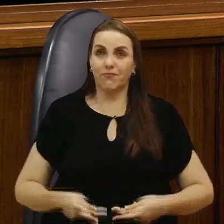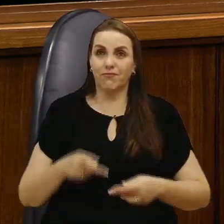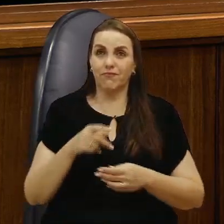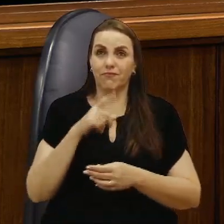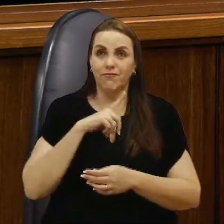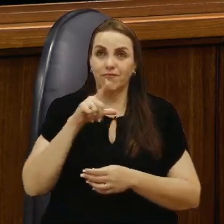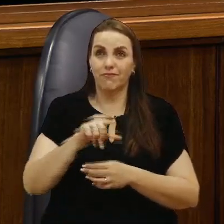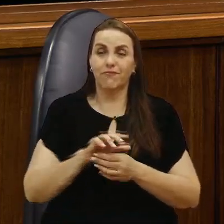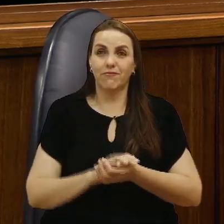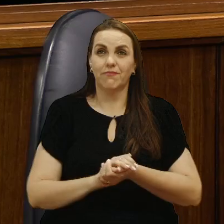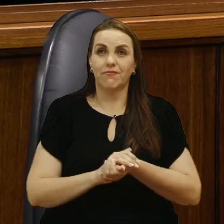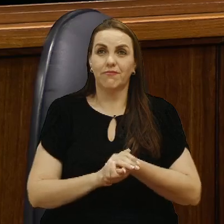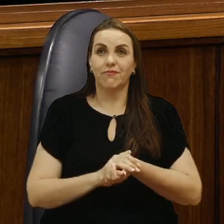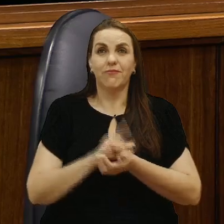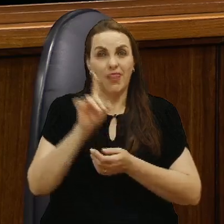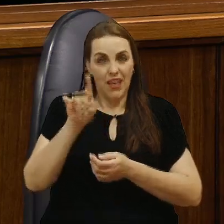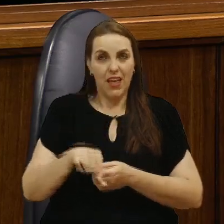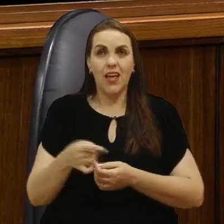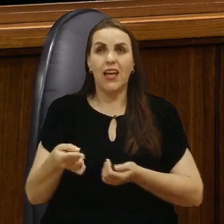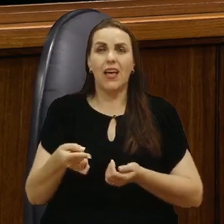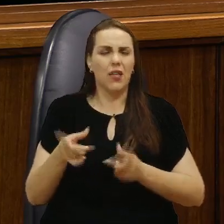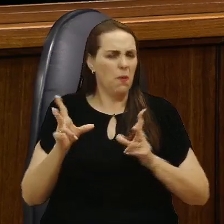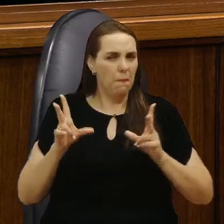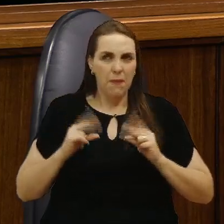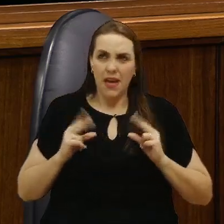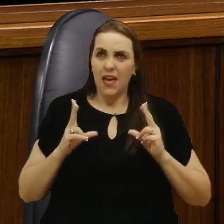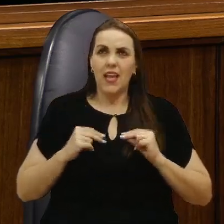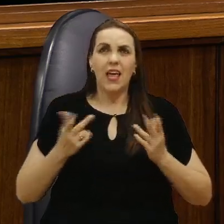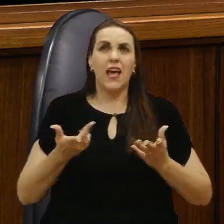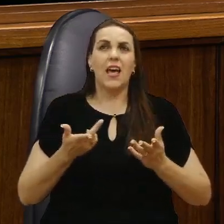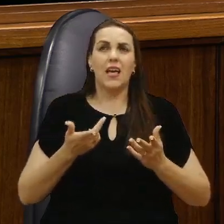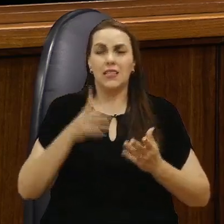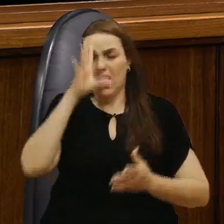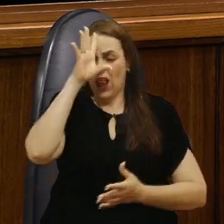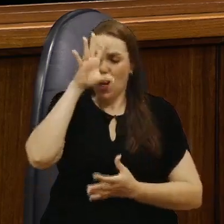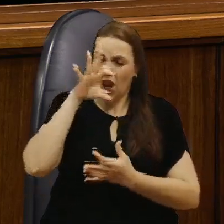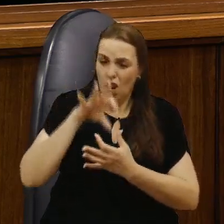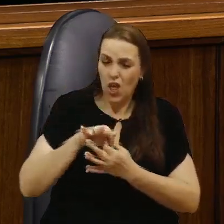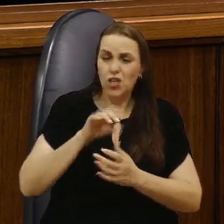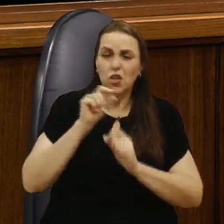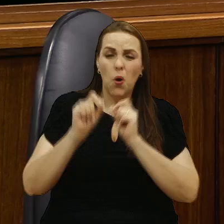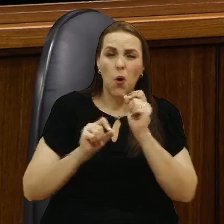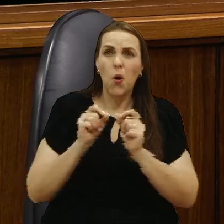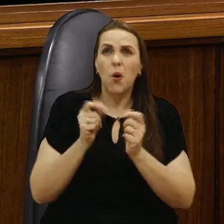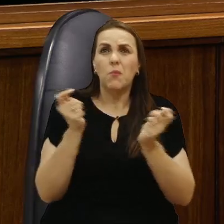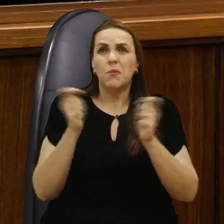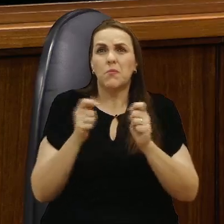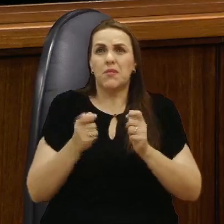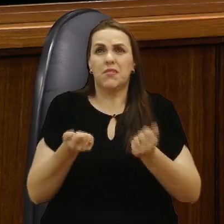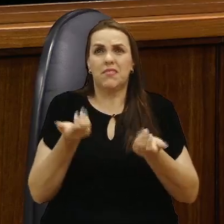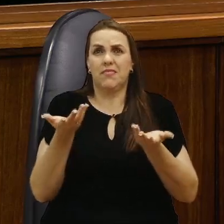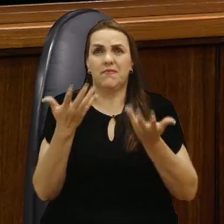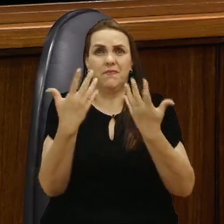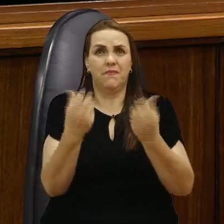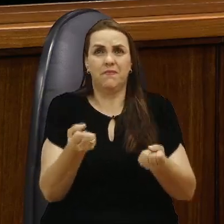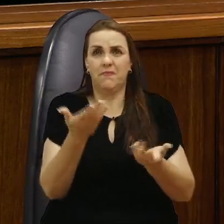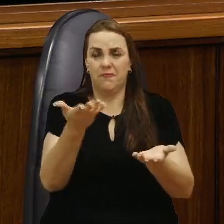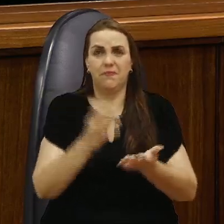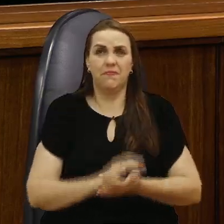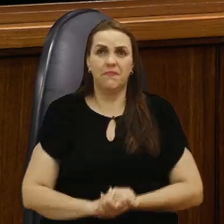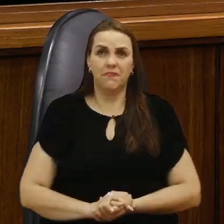mínimo ser humano, não merece que a lógica seja sequer levada em consideração. Questão de ordem, presidente.